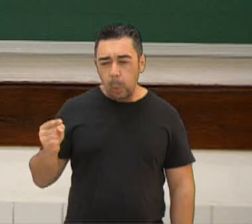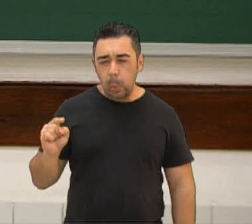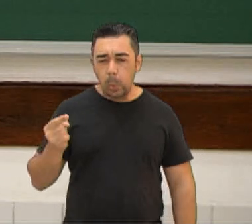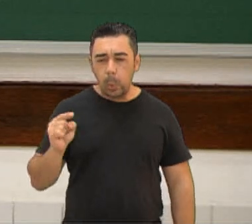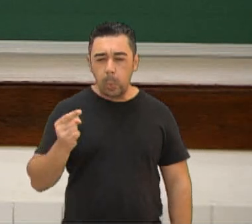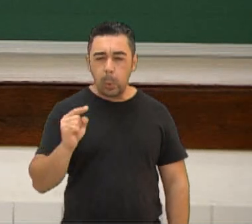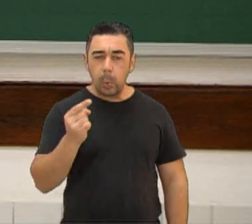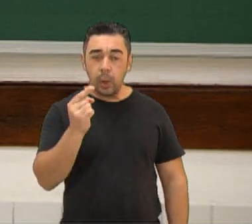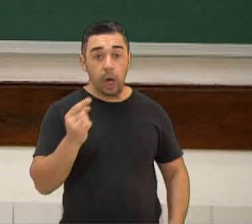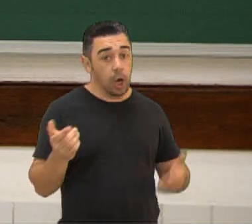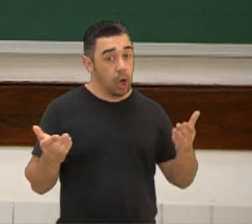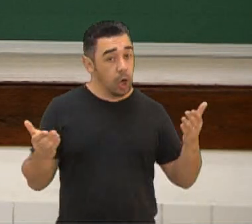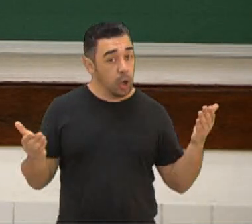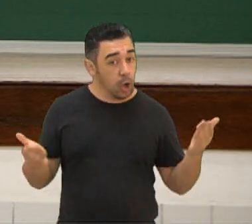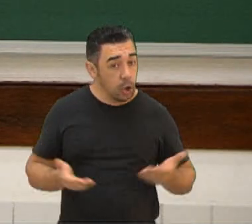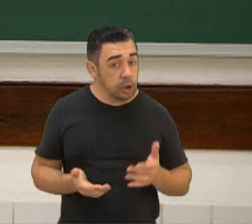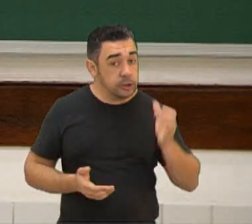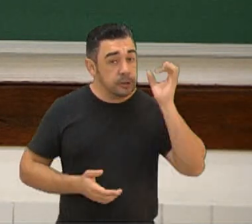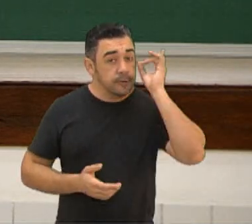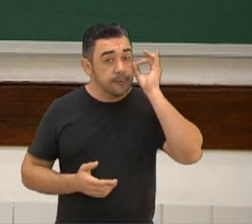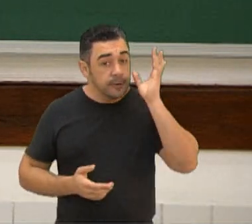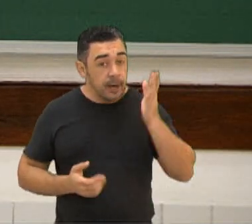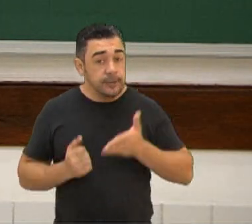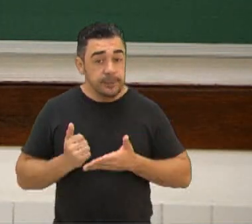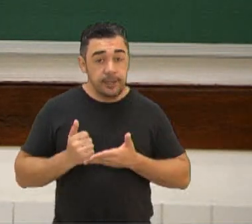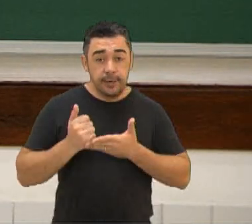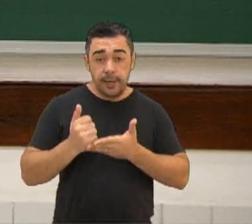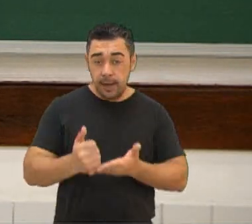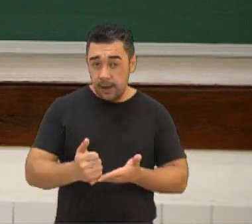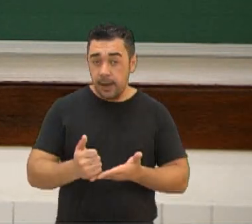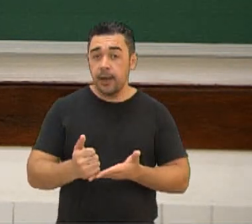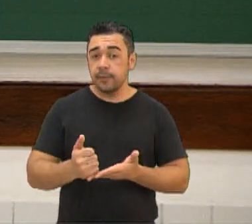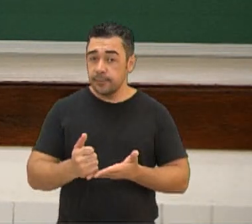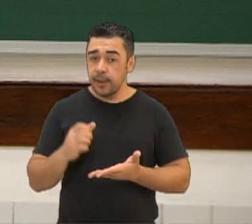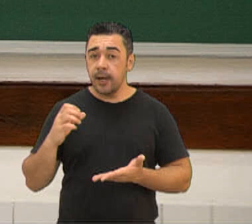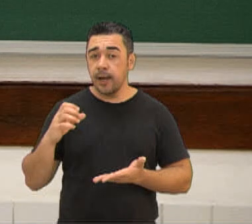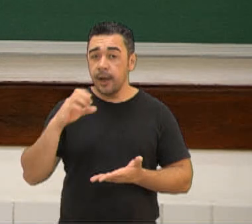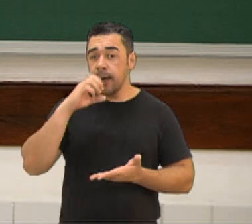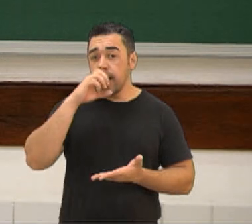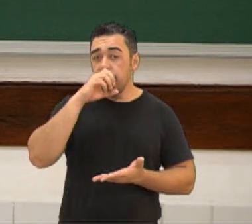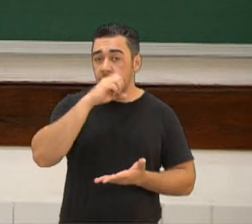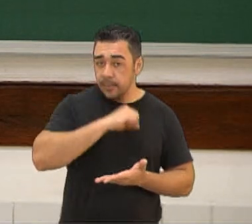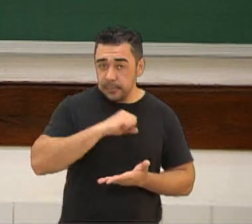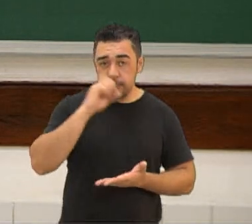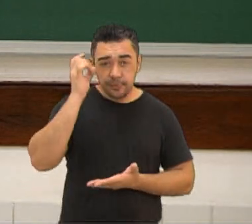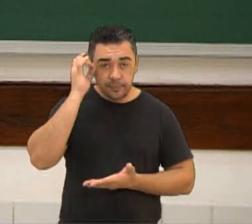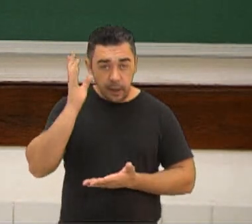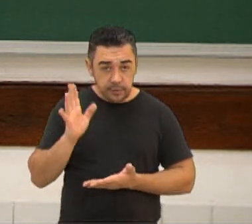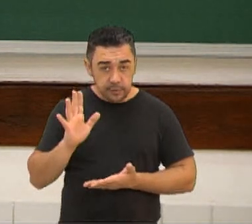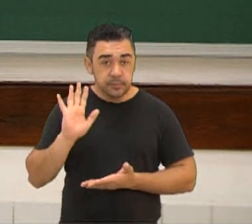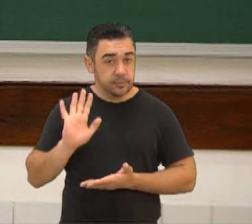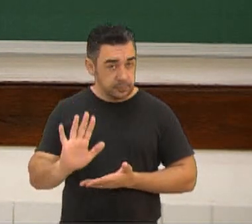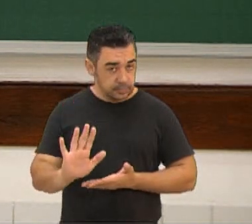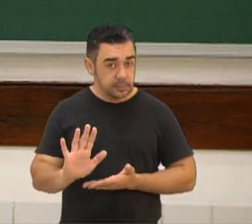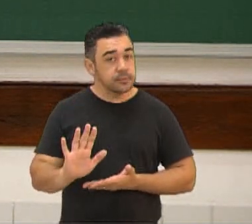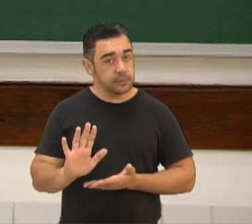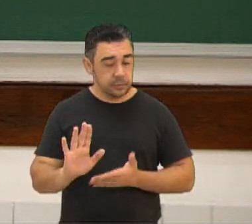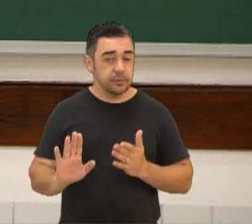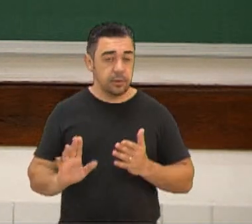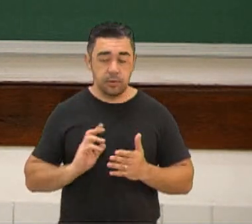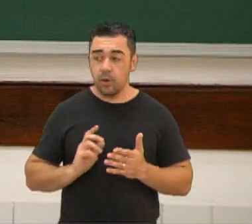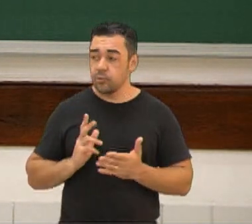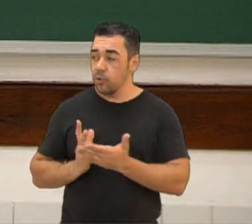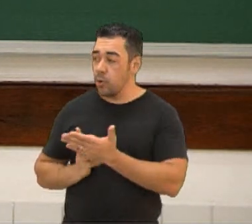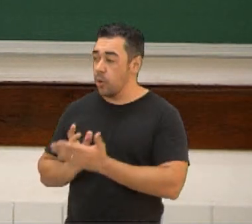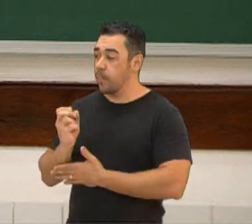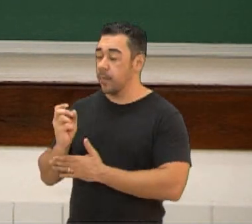temos, por meio de outros meios de transporte, que acabam, de certa maneira, facilitando até o produto que a gente